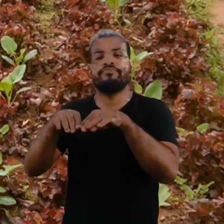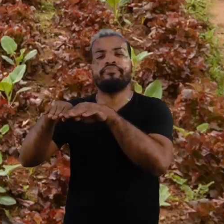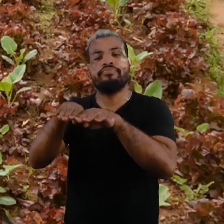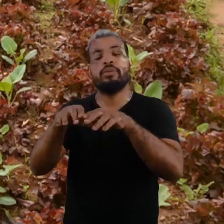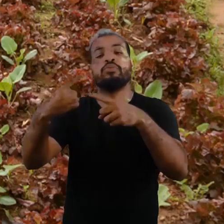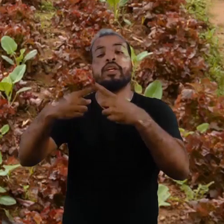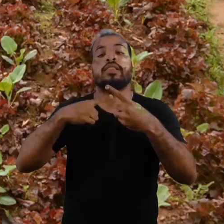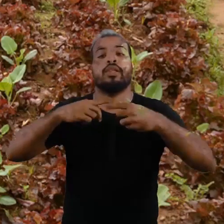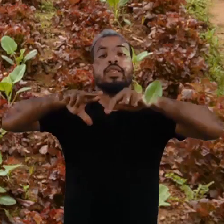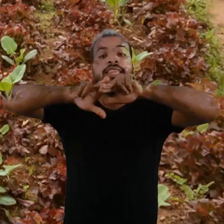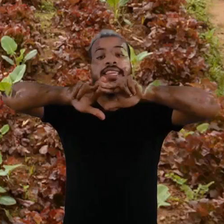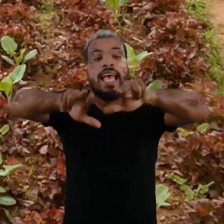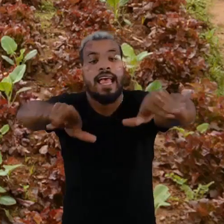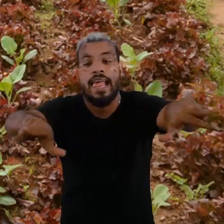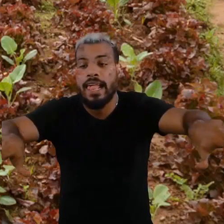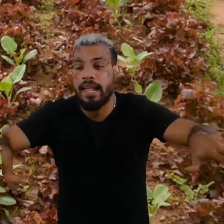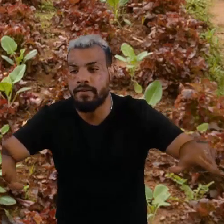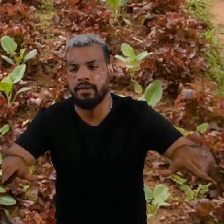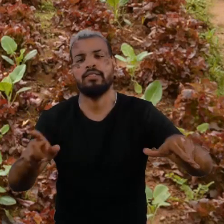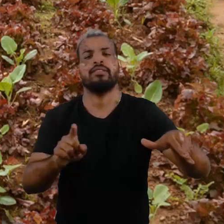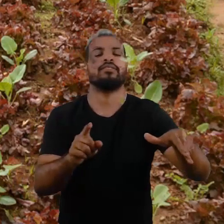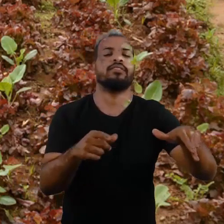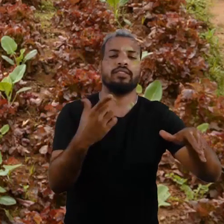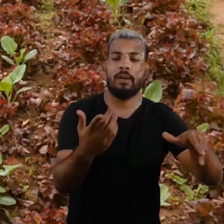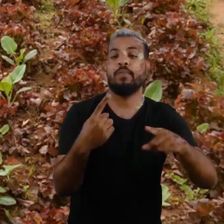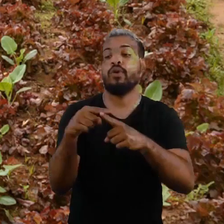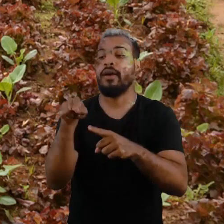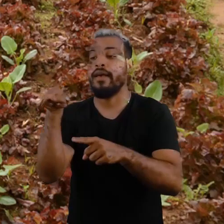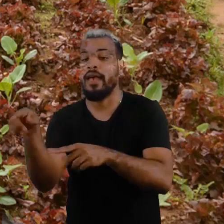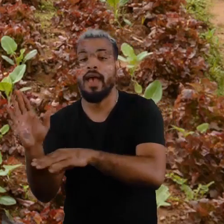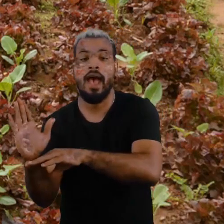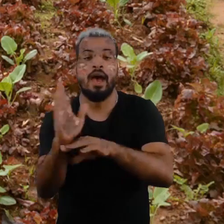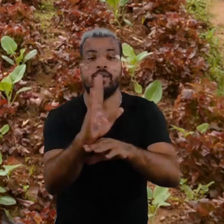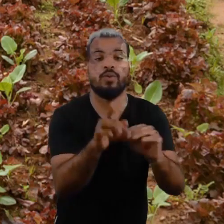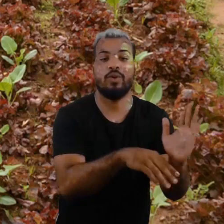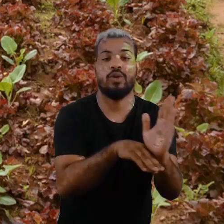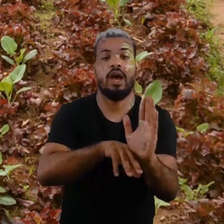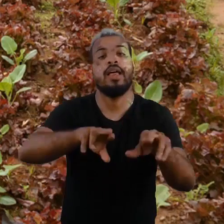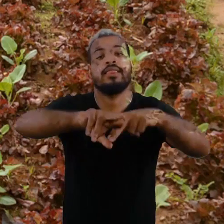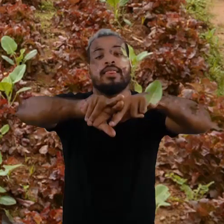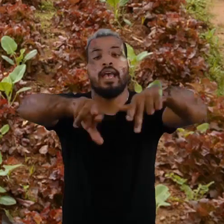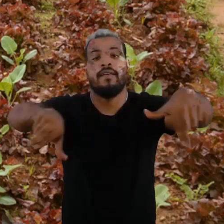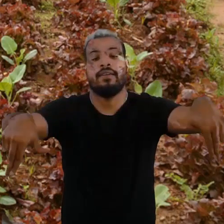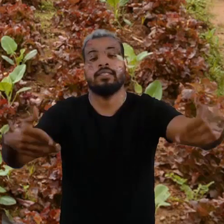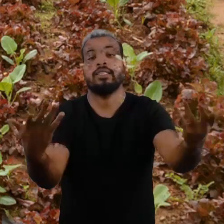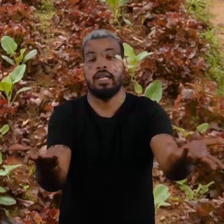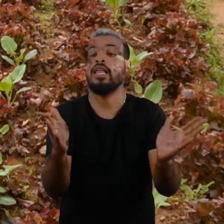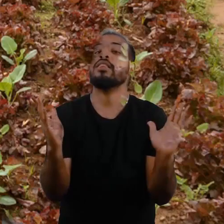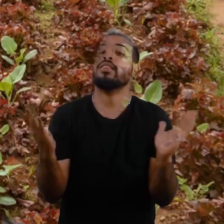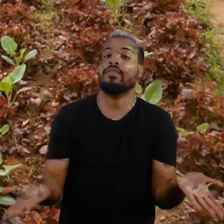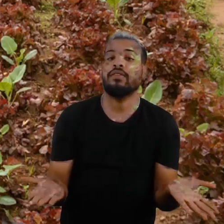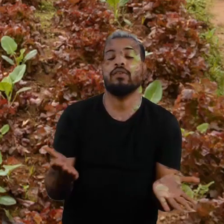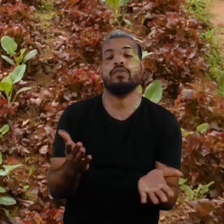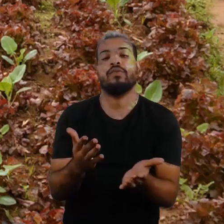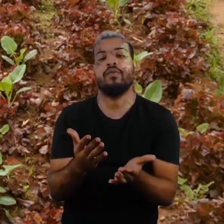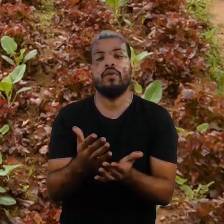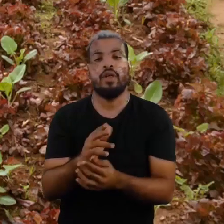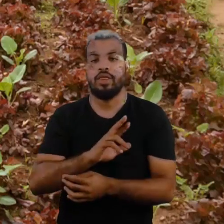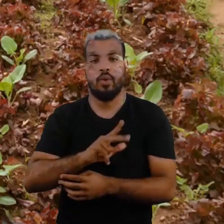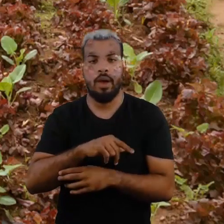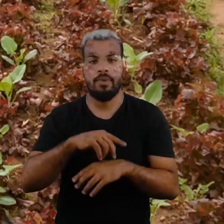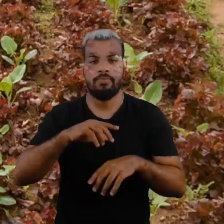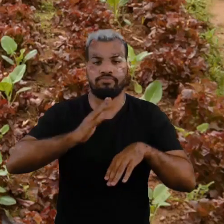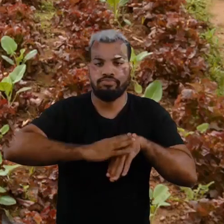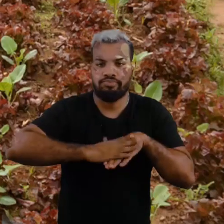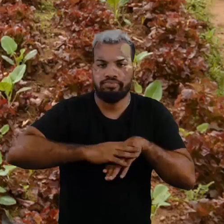equilibra porque eles têm uma diversidade onde um elemento vai ajudar o outro, né? Aí a gente traz uma imagem do processo de